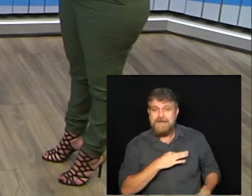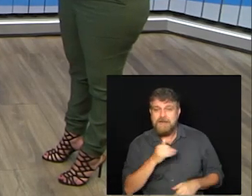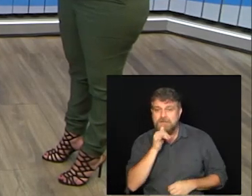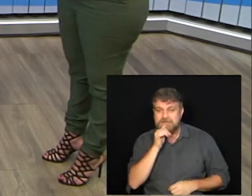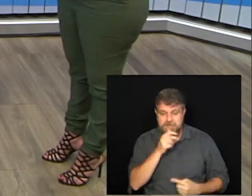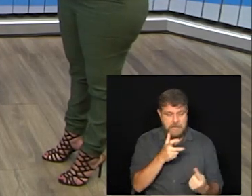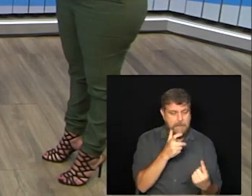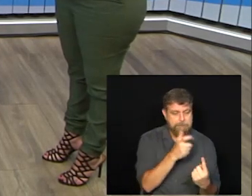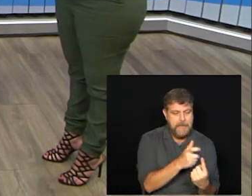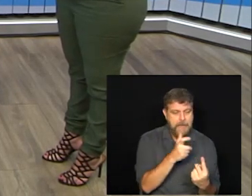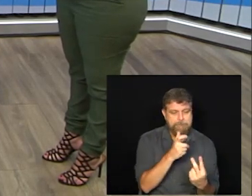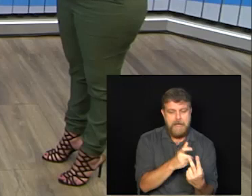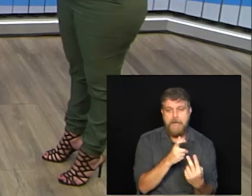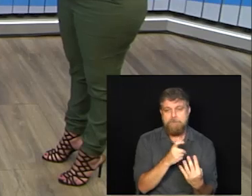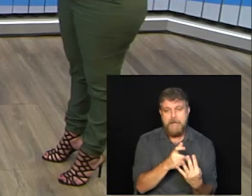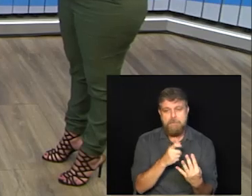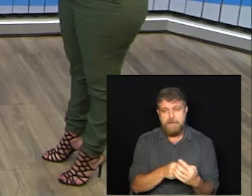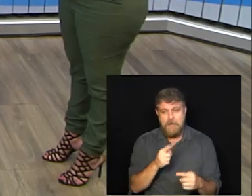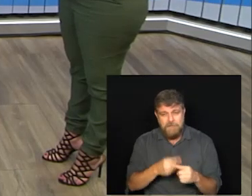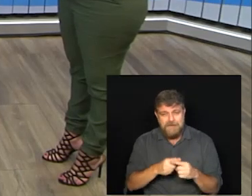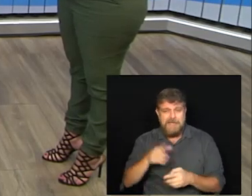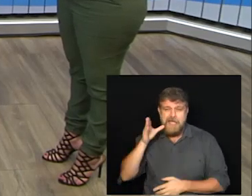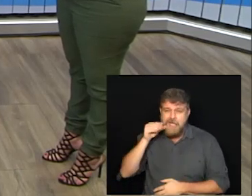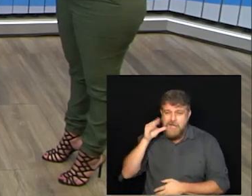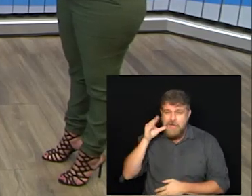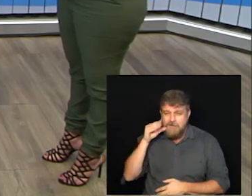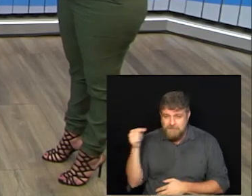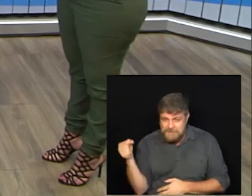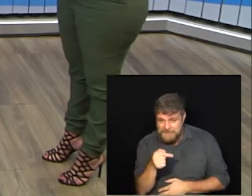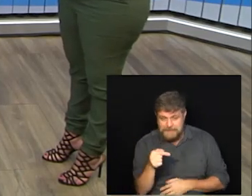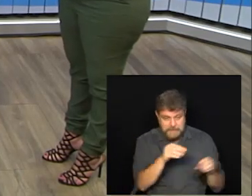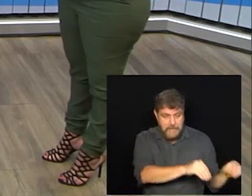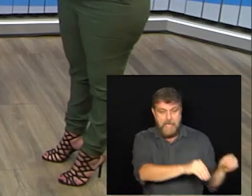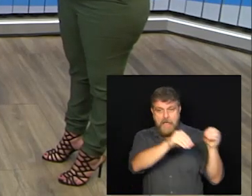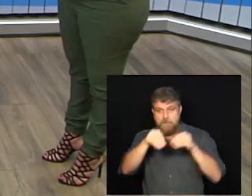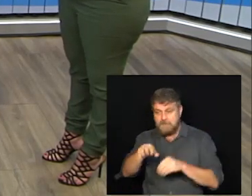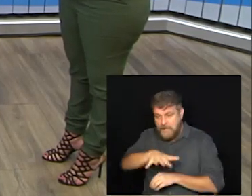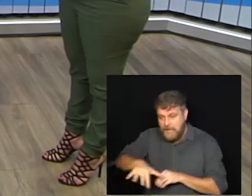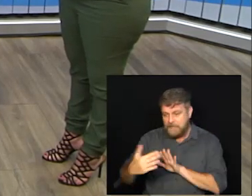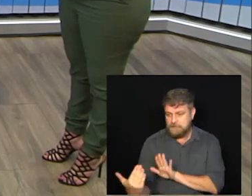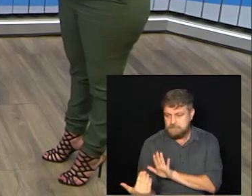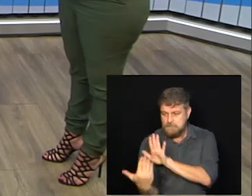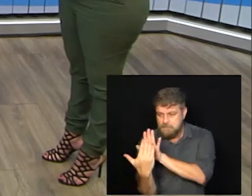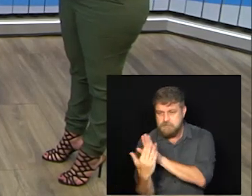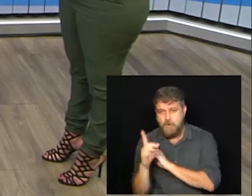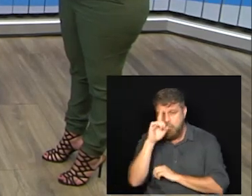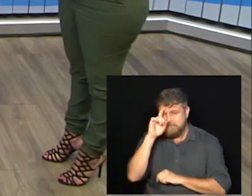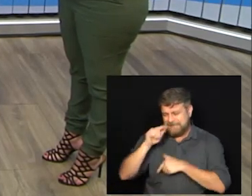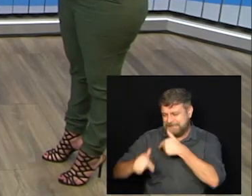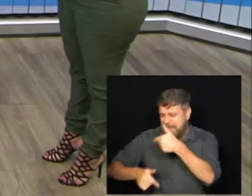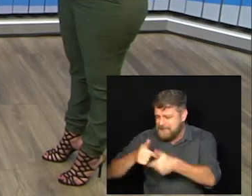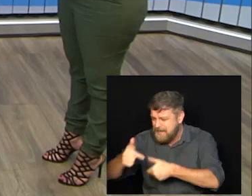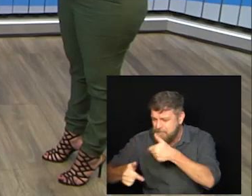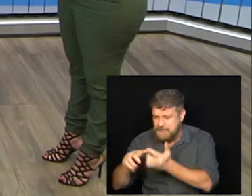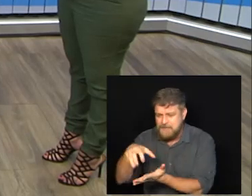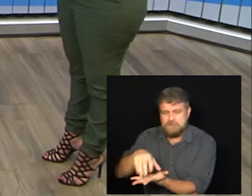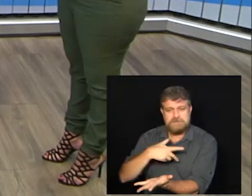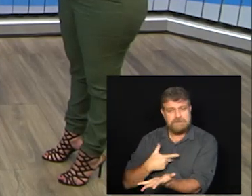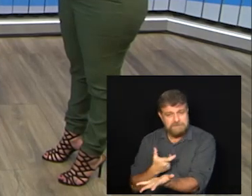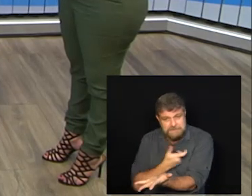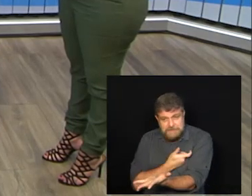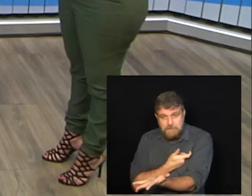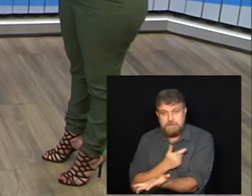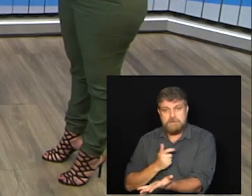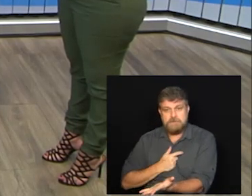na vacinação, porque esses funcionários da vacinação iriam para a linha de frente, em hospitais, nas unidades básicas de saúde.